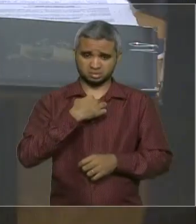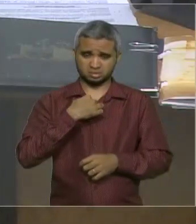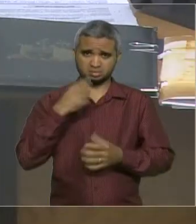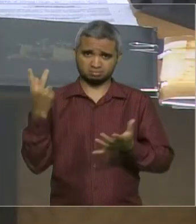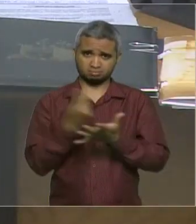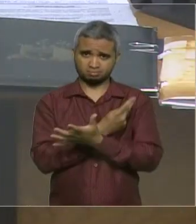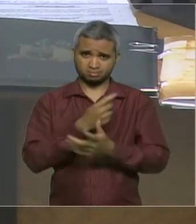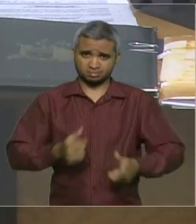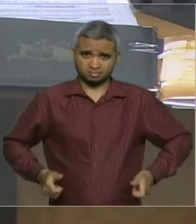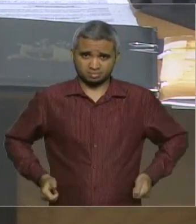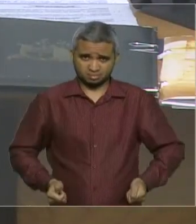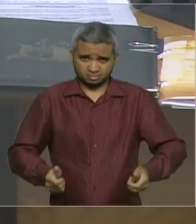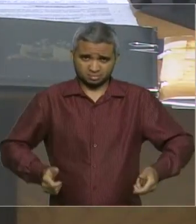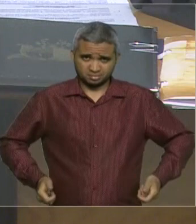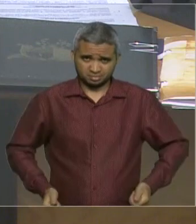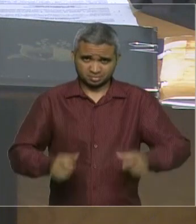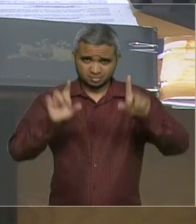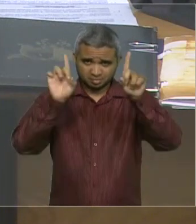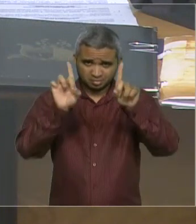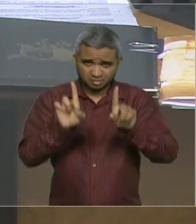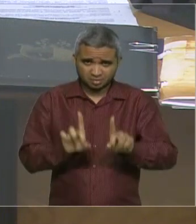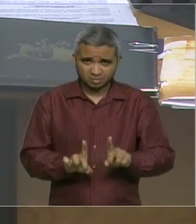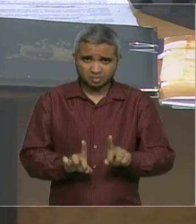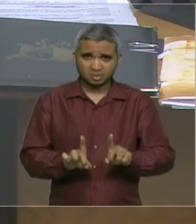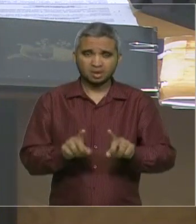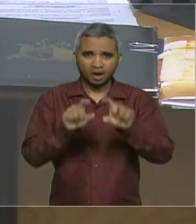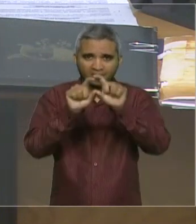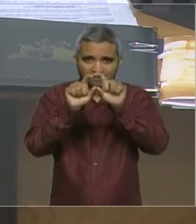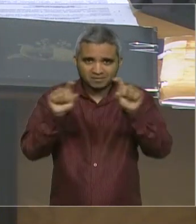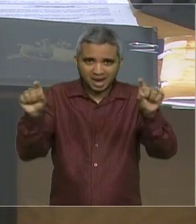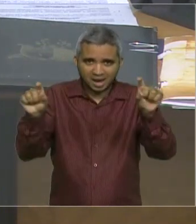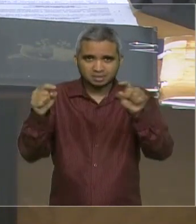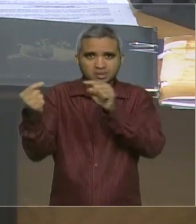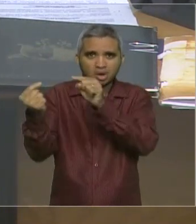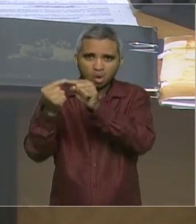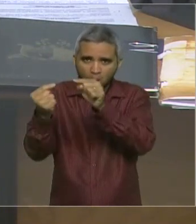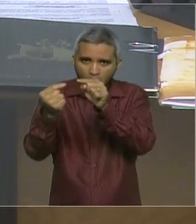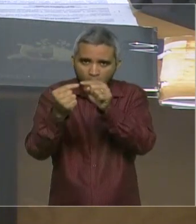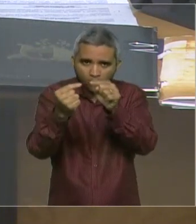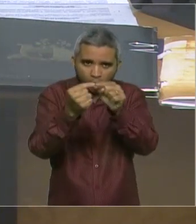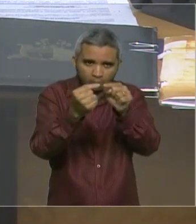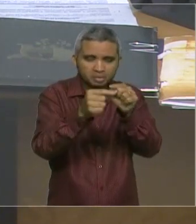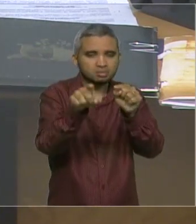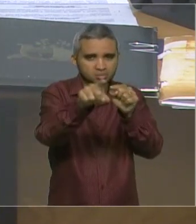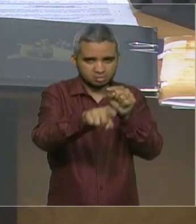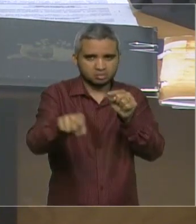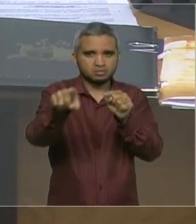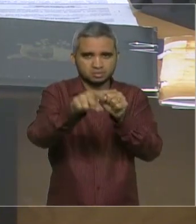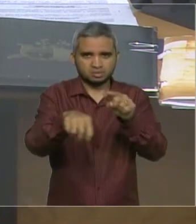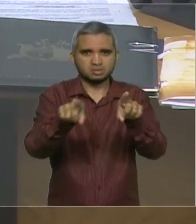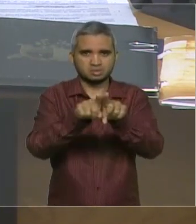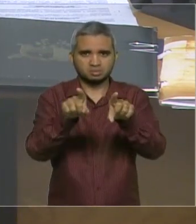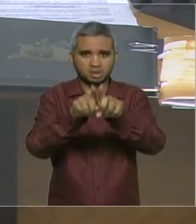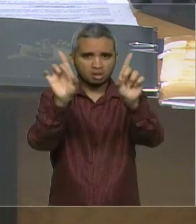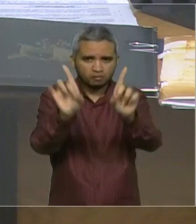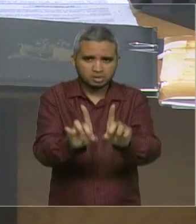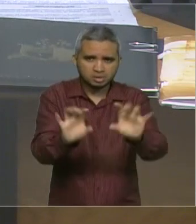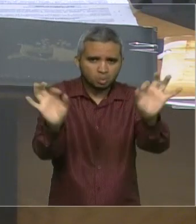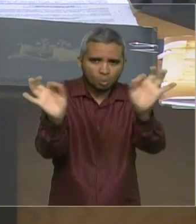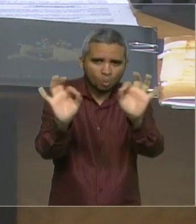que essa frase serve para cada um de vocês, meus colegas, que não têm deficiência,